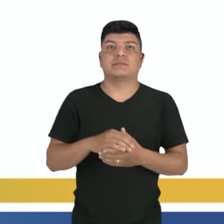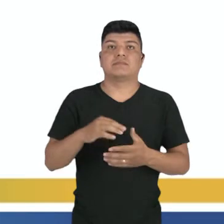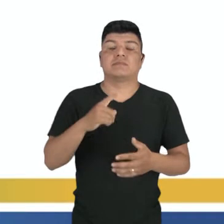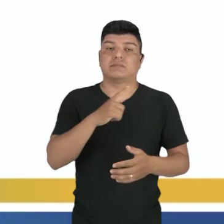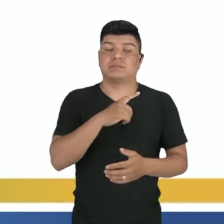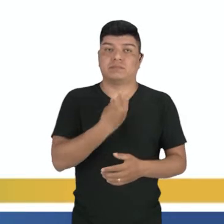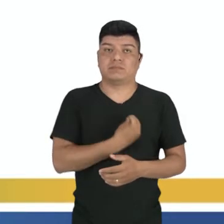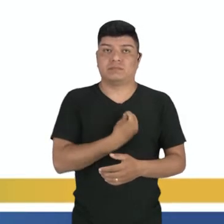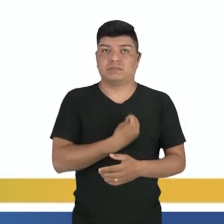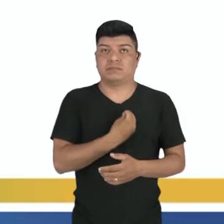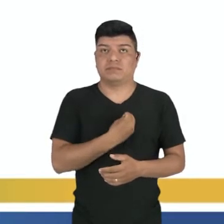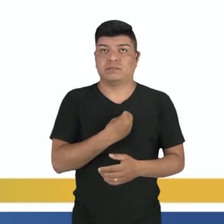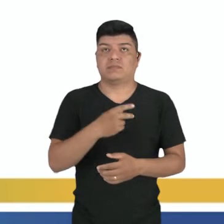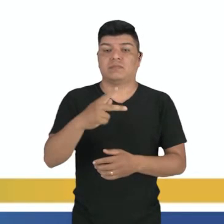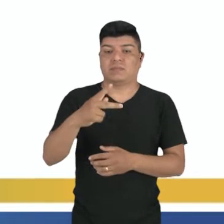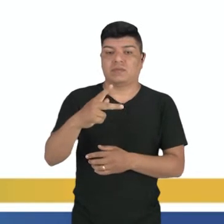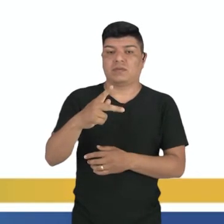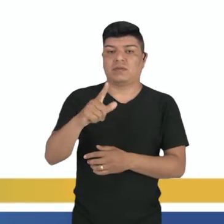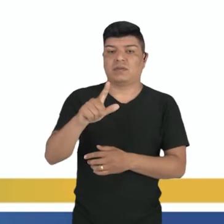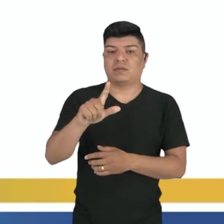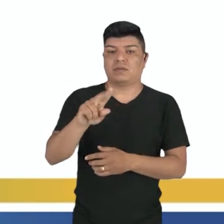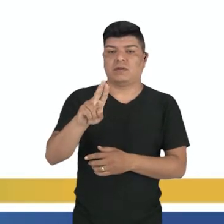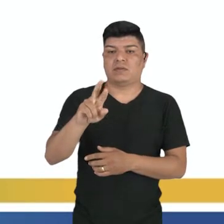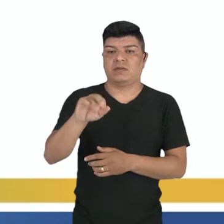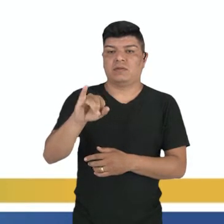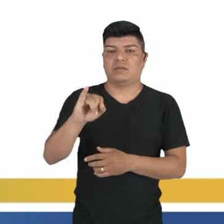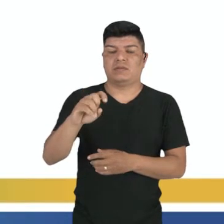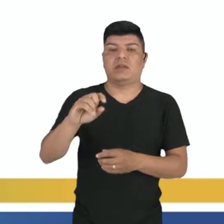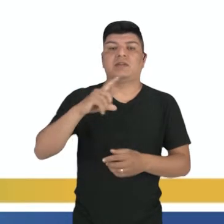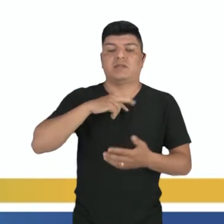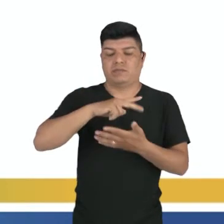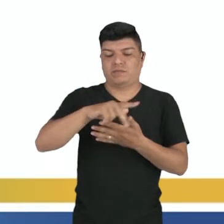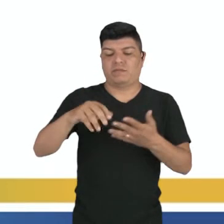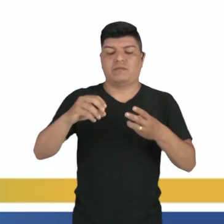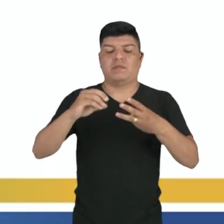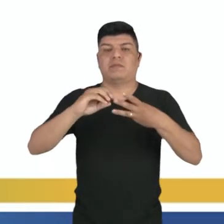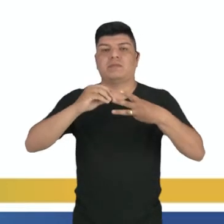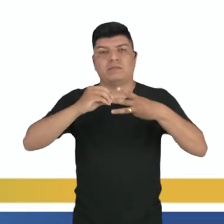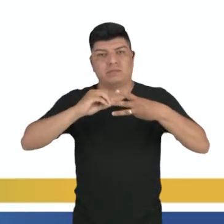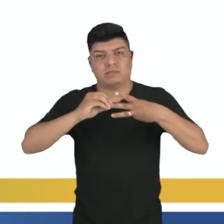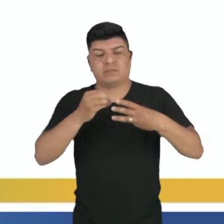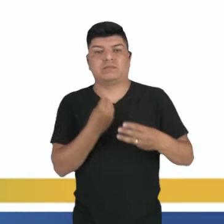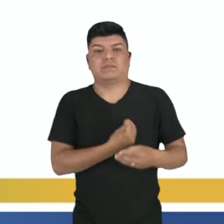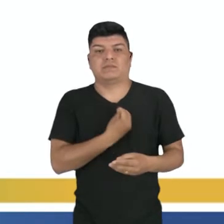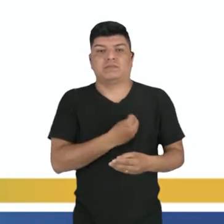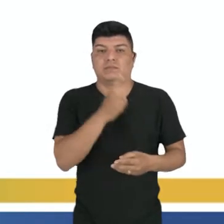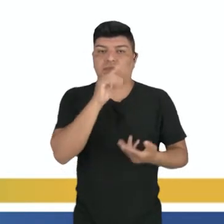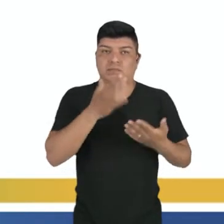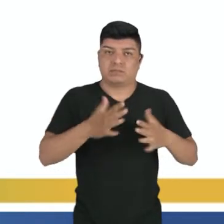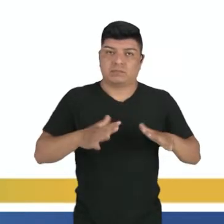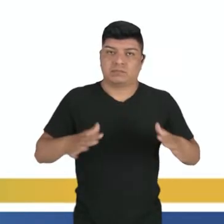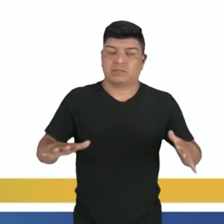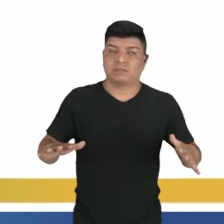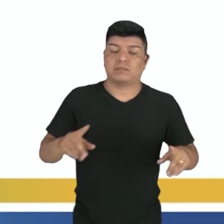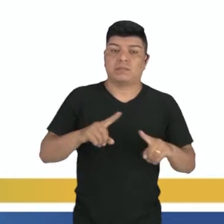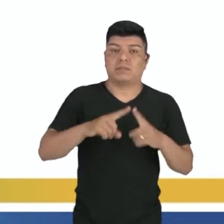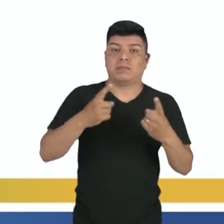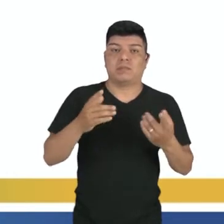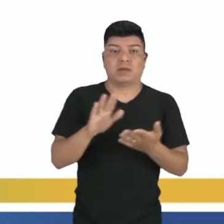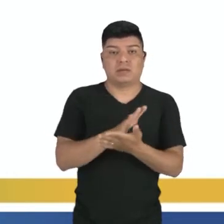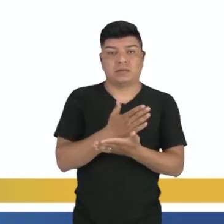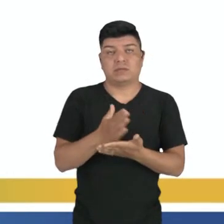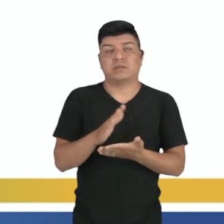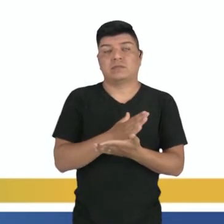organismos aí pluricelulares formados por muitas células que vivem em ambientes aquáticos, só que a maioria, lembra que eu falei lá no